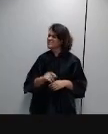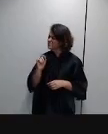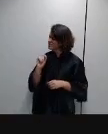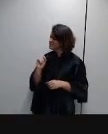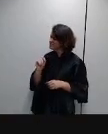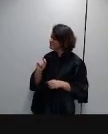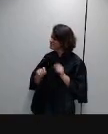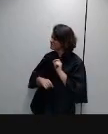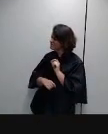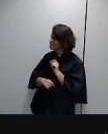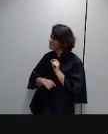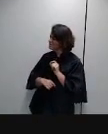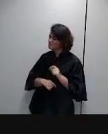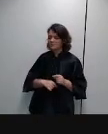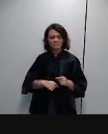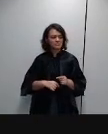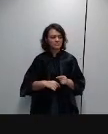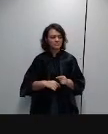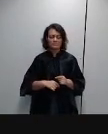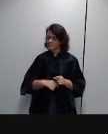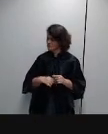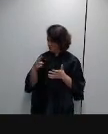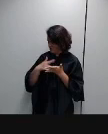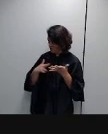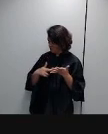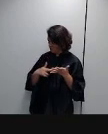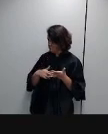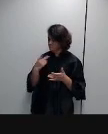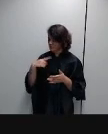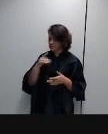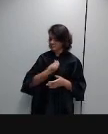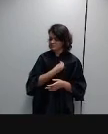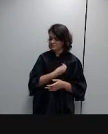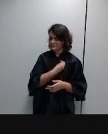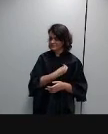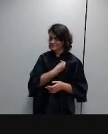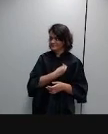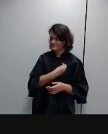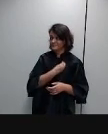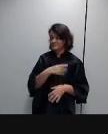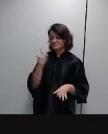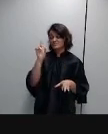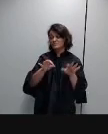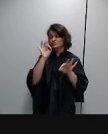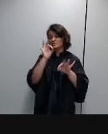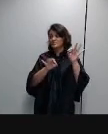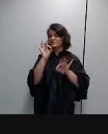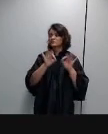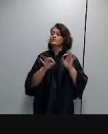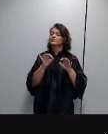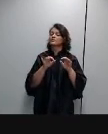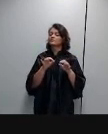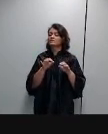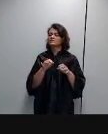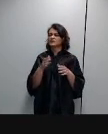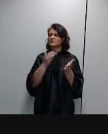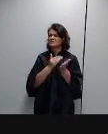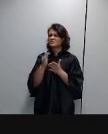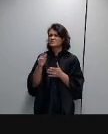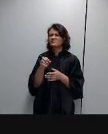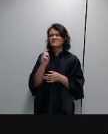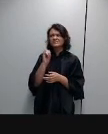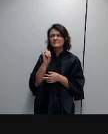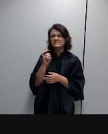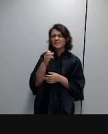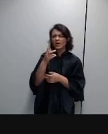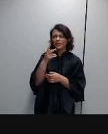que é que tá na relatoria está lá né falar certeza inclusive o julgamento já começou esse eu não estou comemora se não